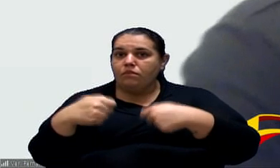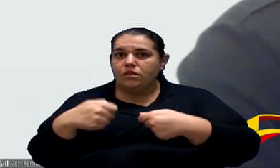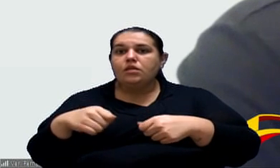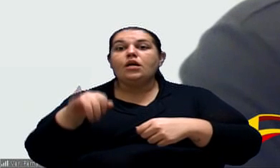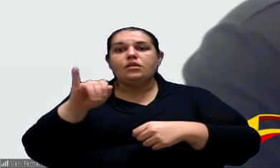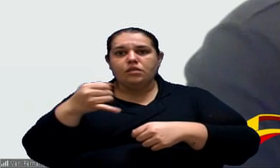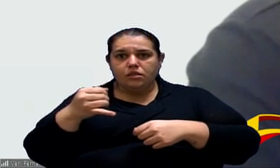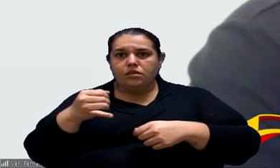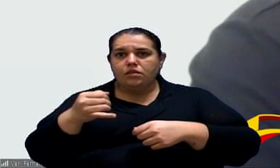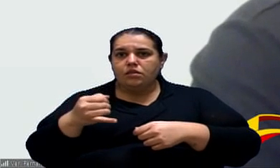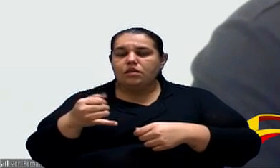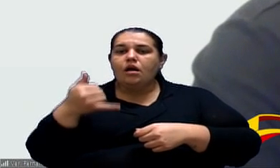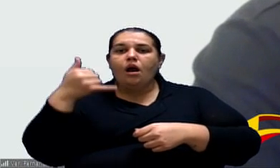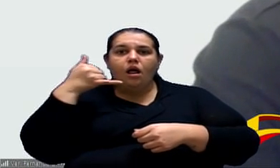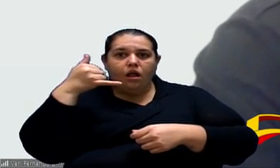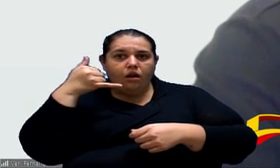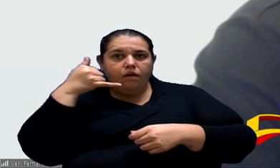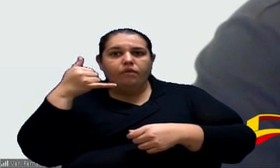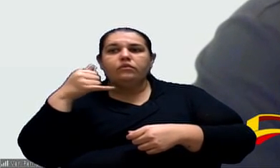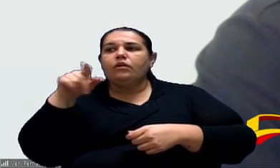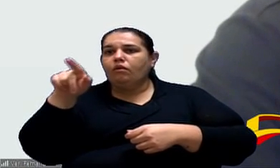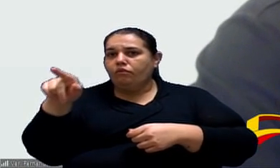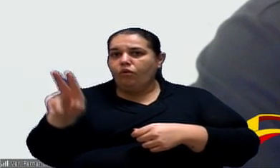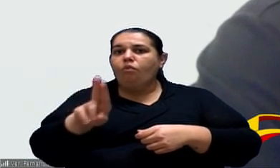ligação. Ótimo.